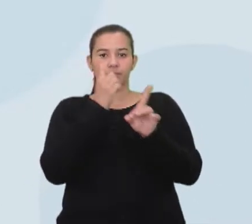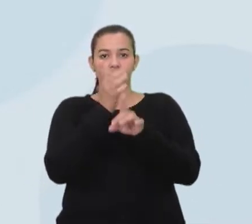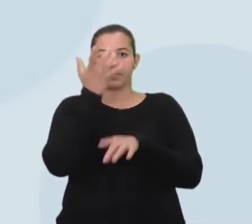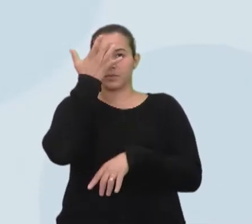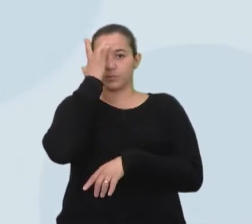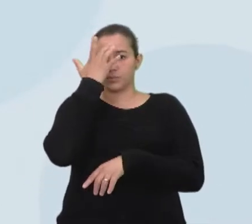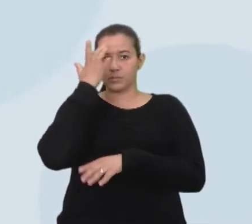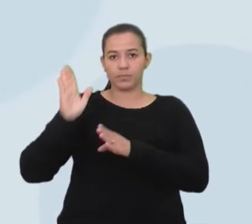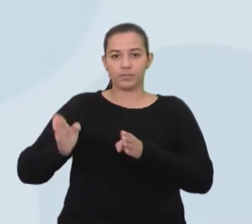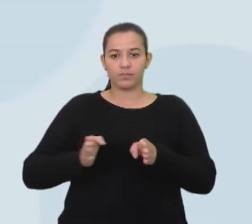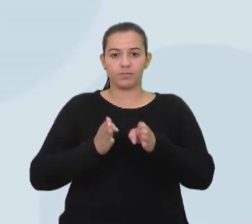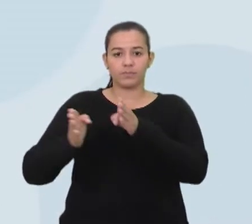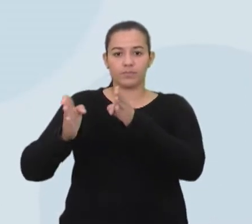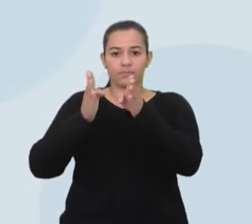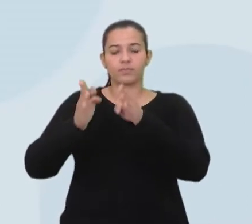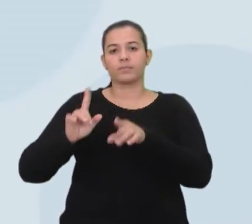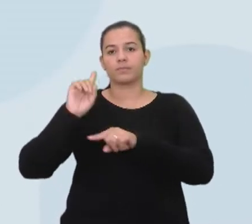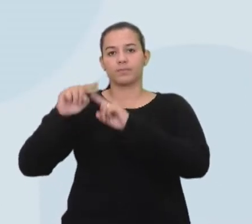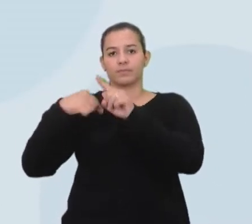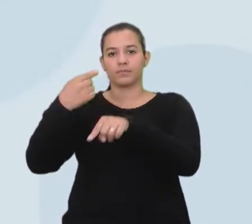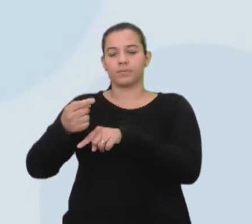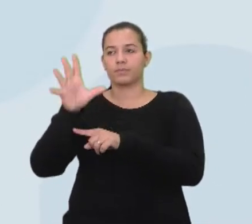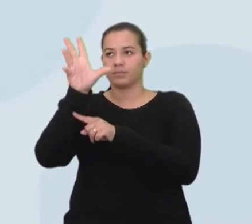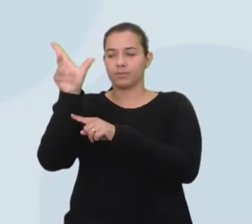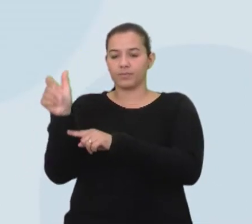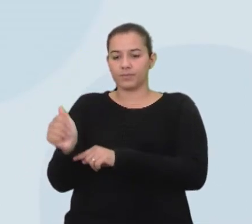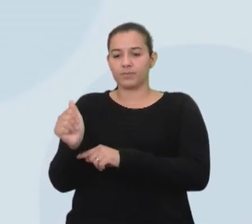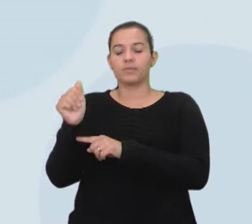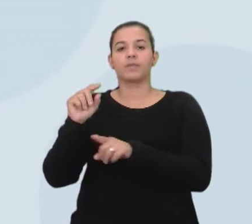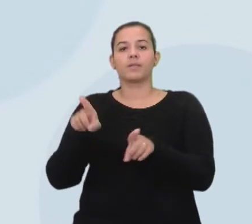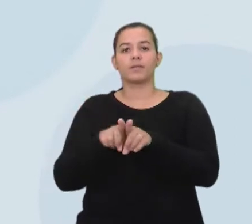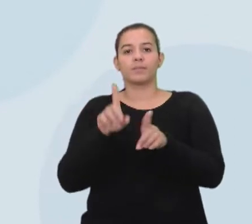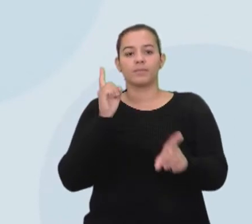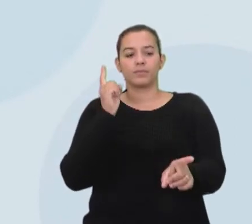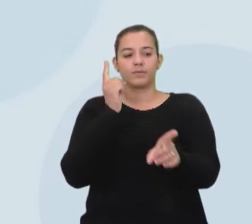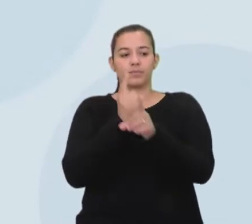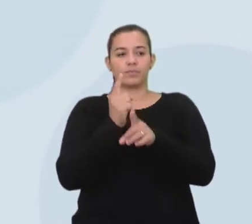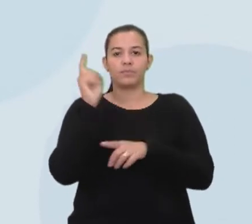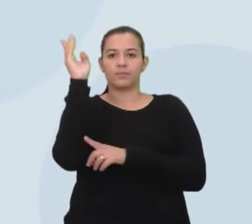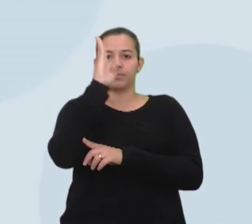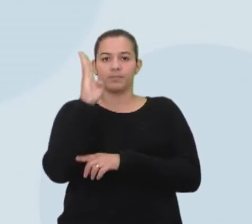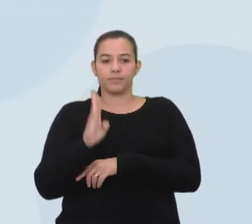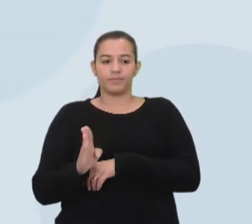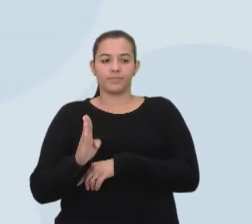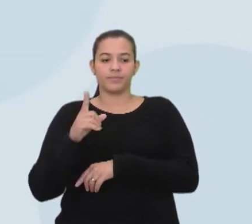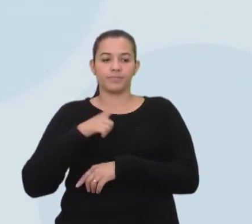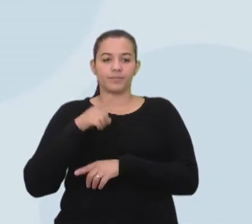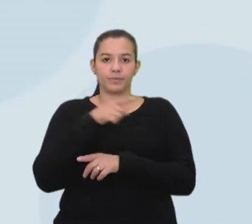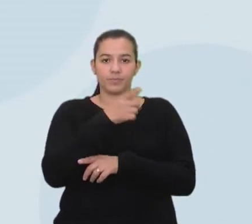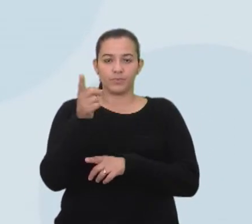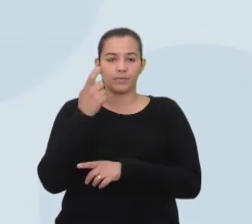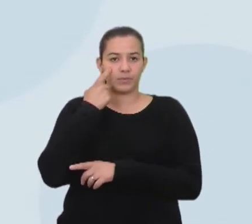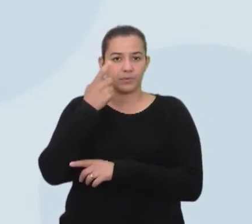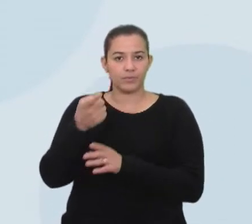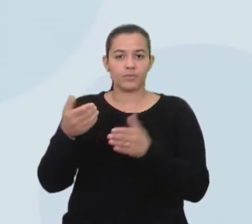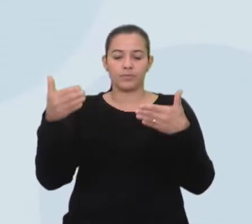do périplo africano, e também acabam aí por descobrir o Brasil aí, como vocês viram no slide